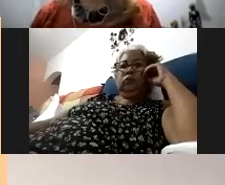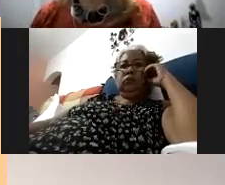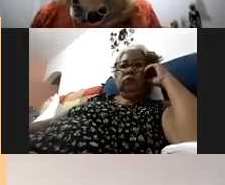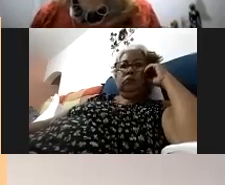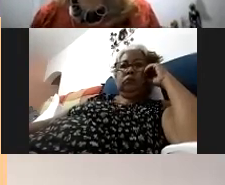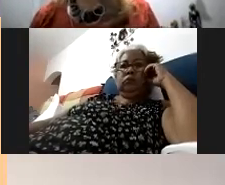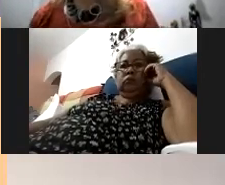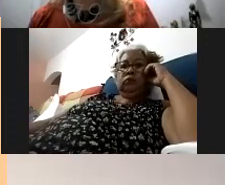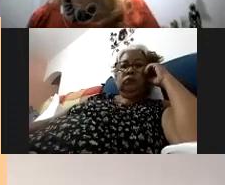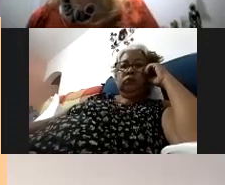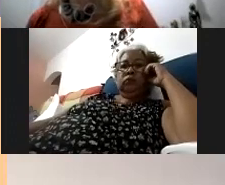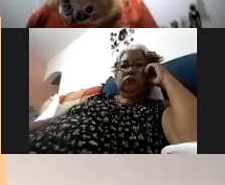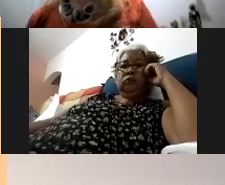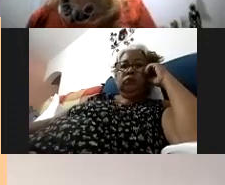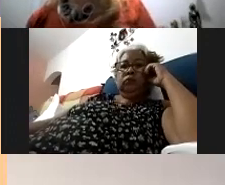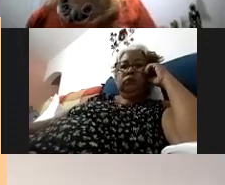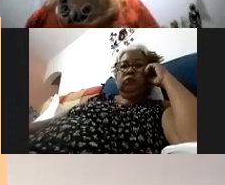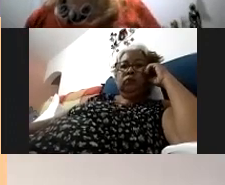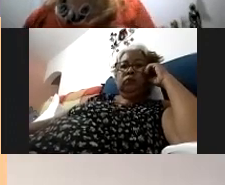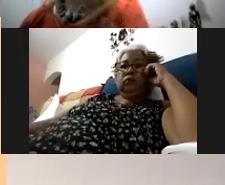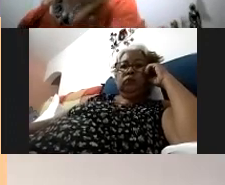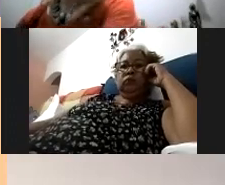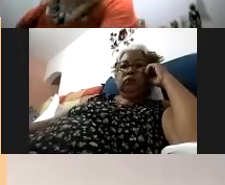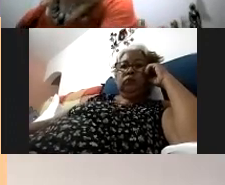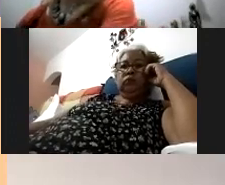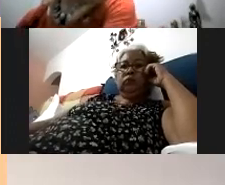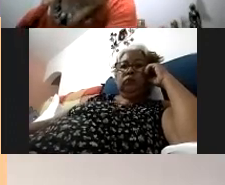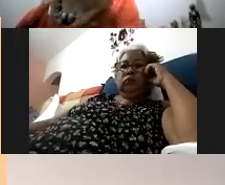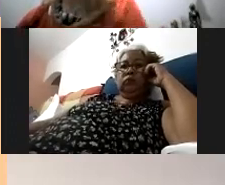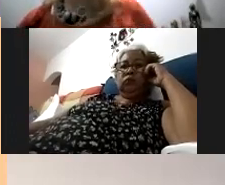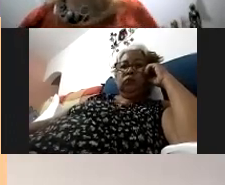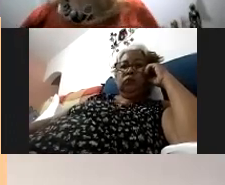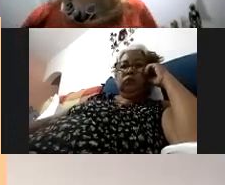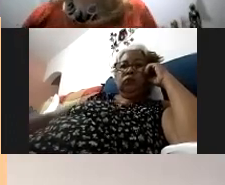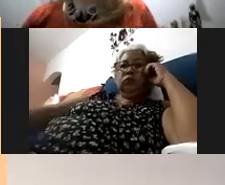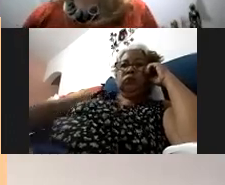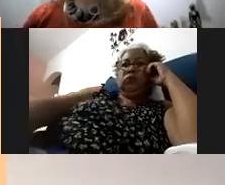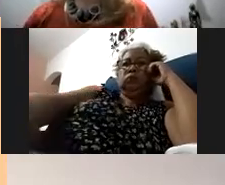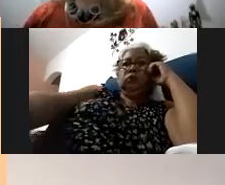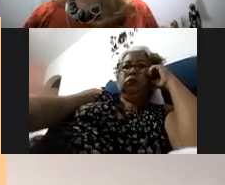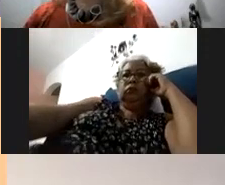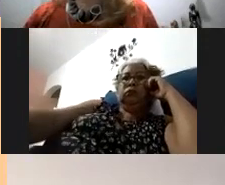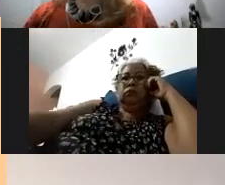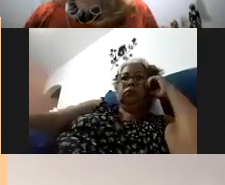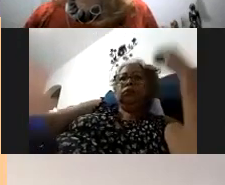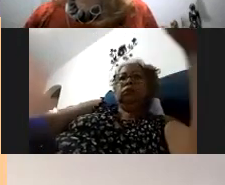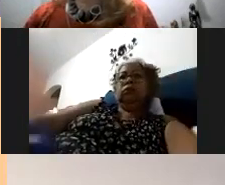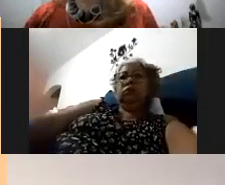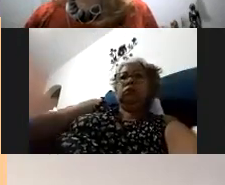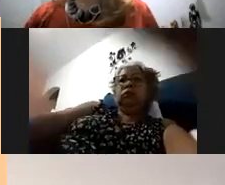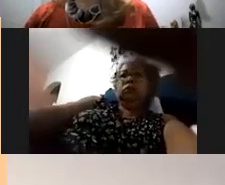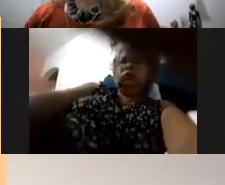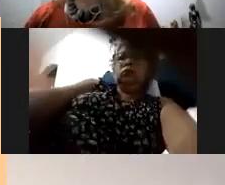descrição, Fábio. Claro, claro. Então, nesse slide, nós vemos a fotografia